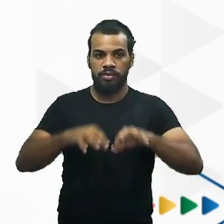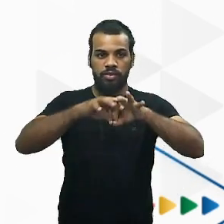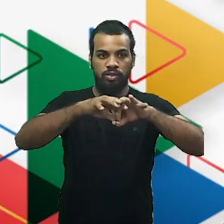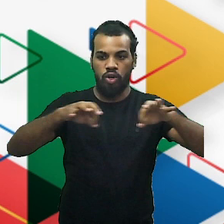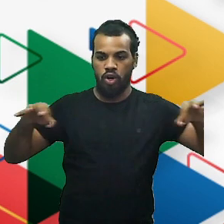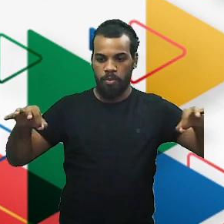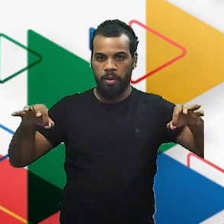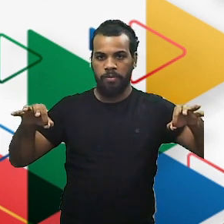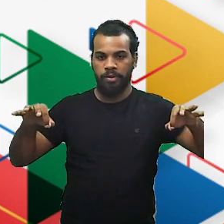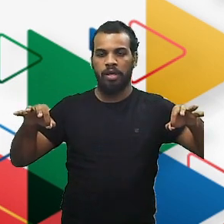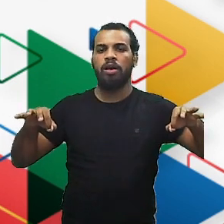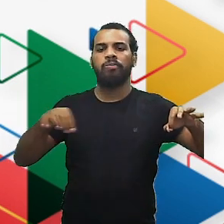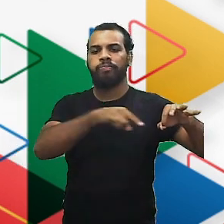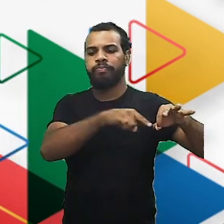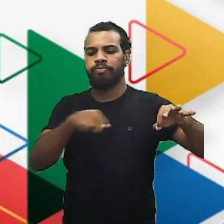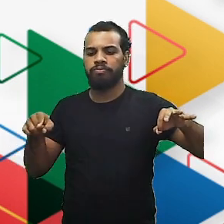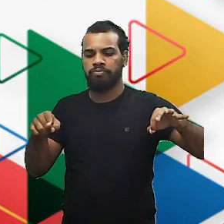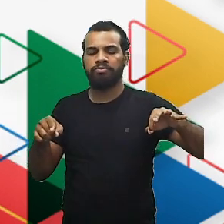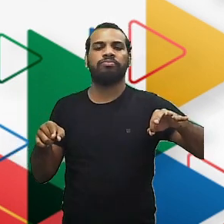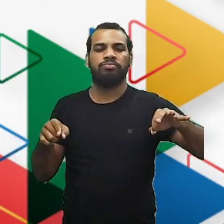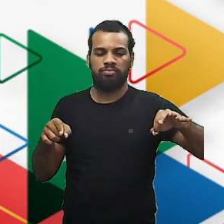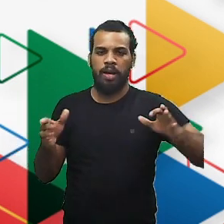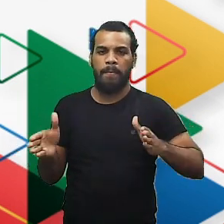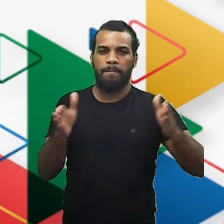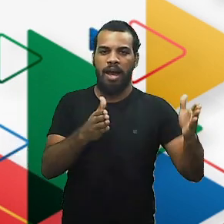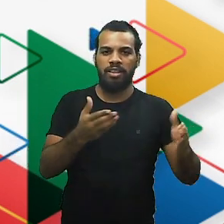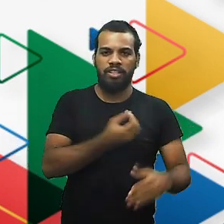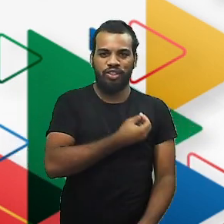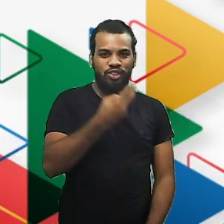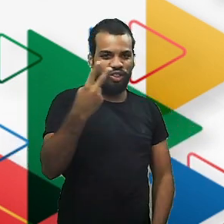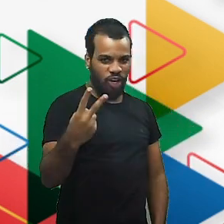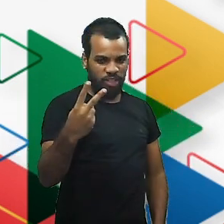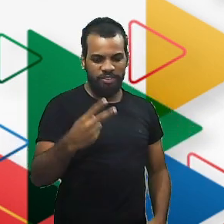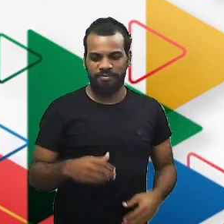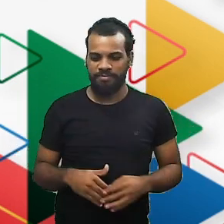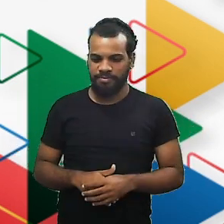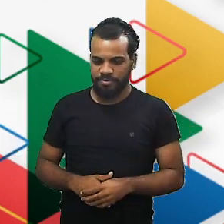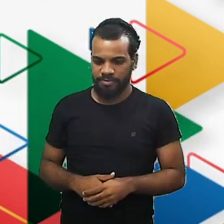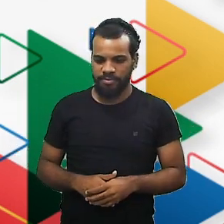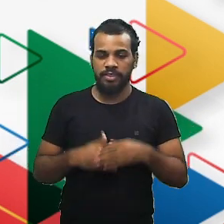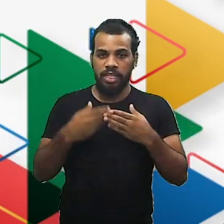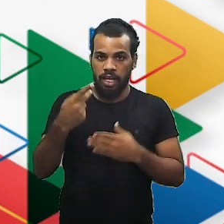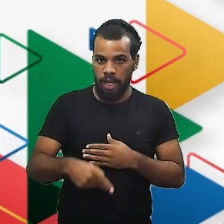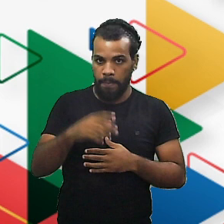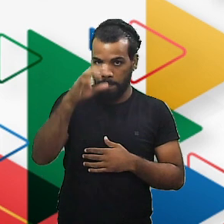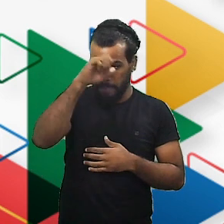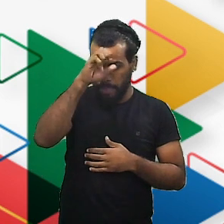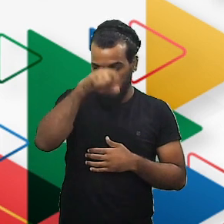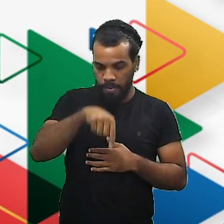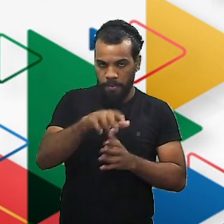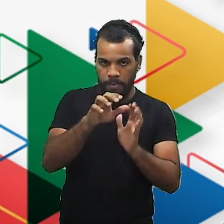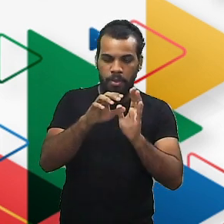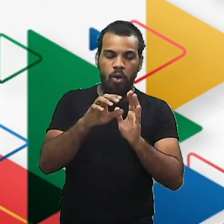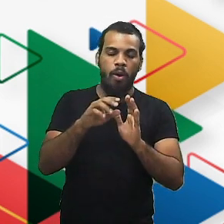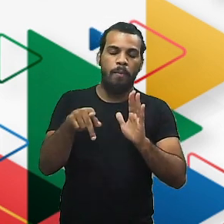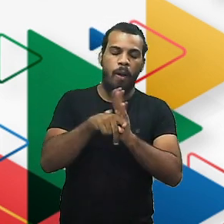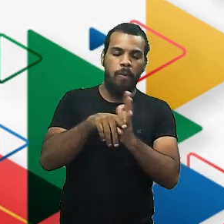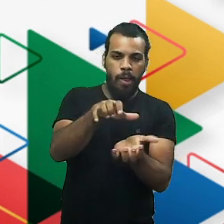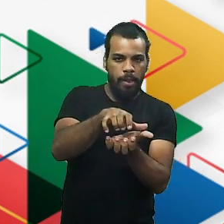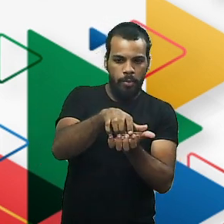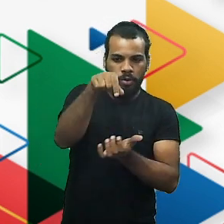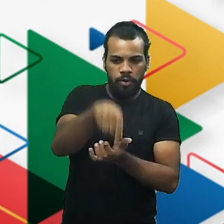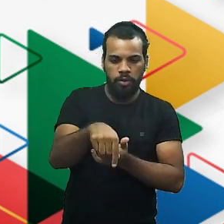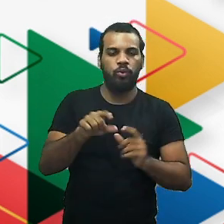parte 2. E a nossa expectativa de aprendizagem aqui do currículo de Pernambuco é a seguinte: temos que resolver